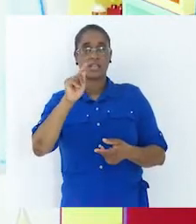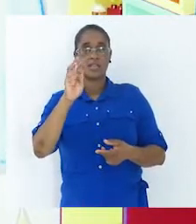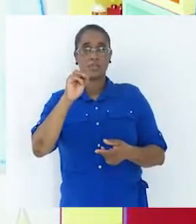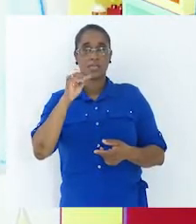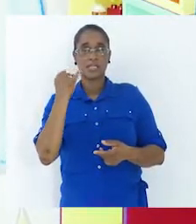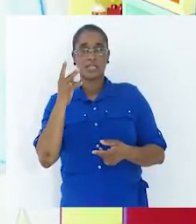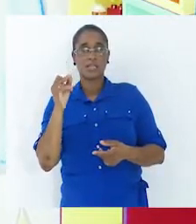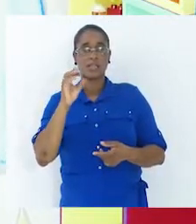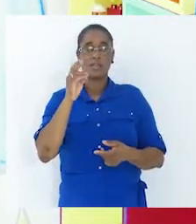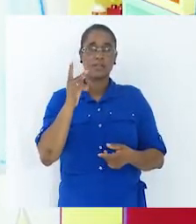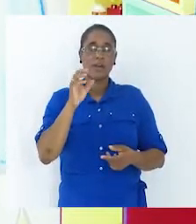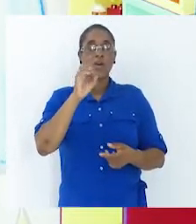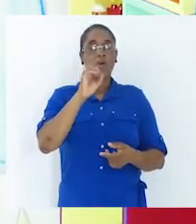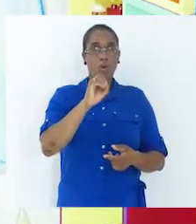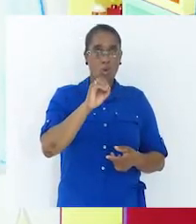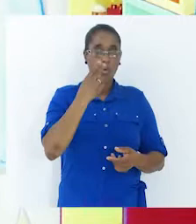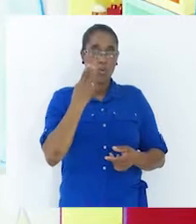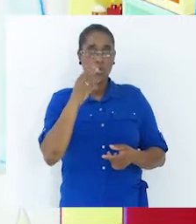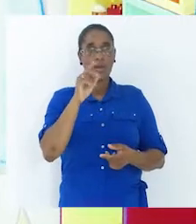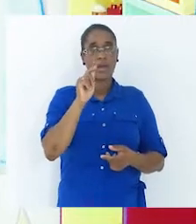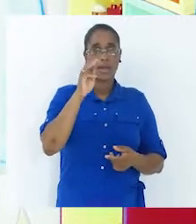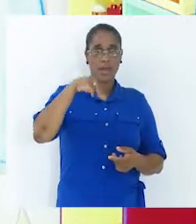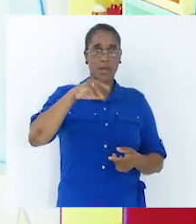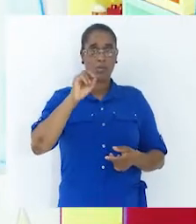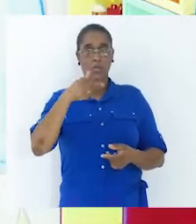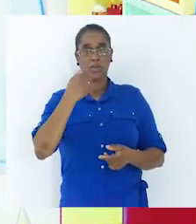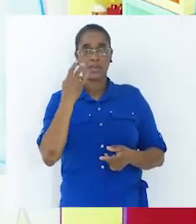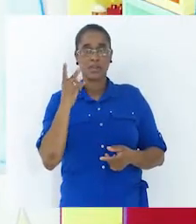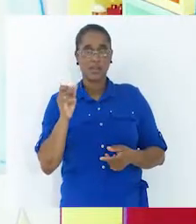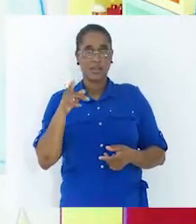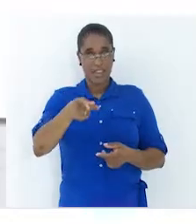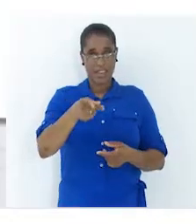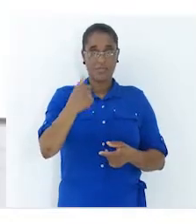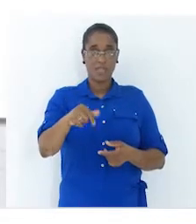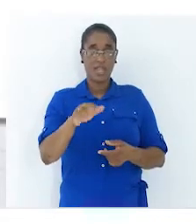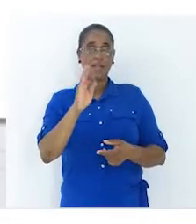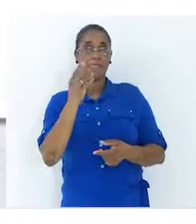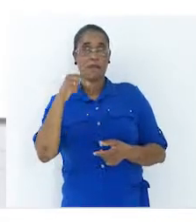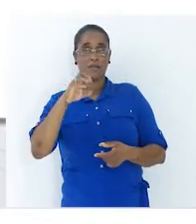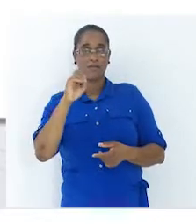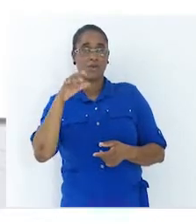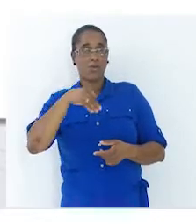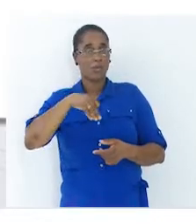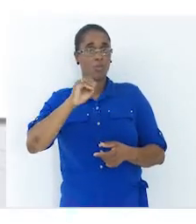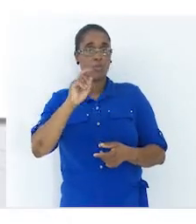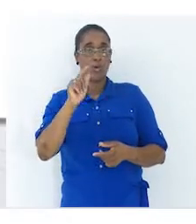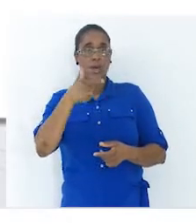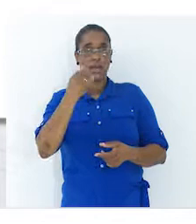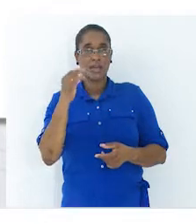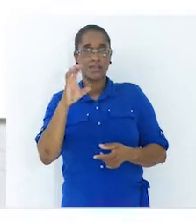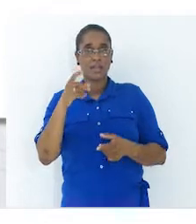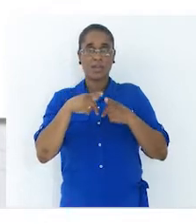ou emotiva. E temos aqui a função poética da linguagem. Florida atenção, uma atenção